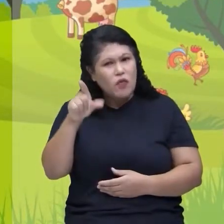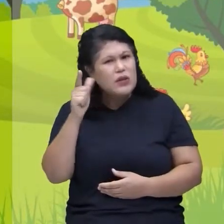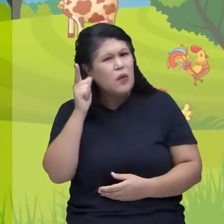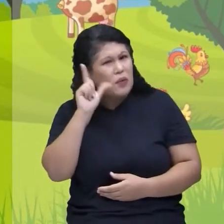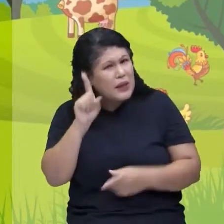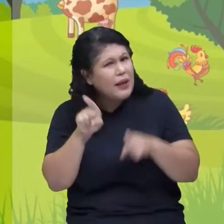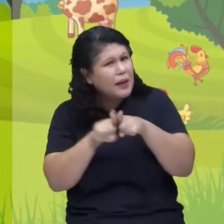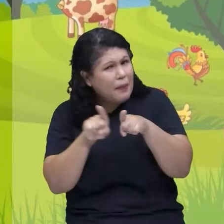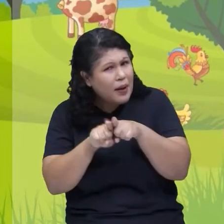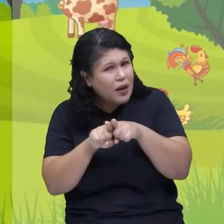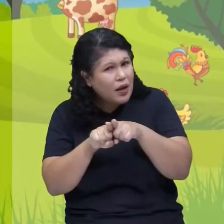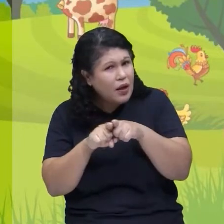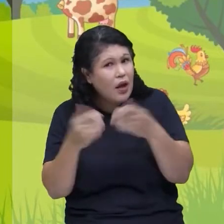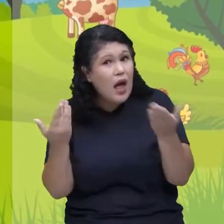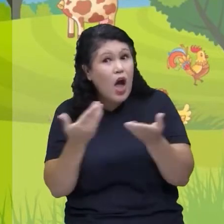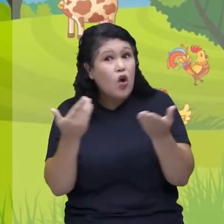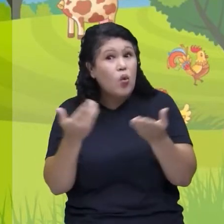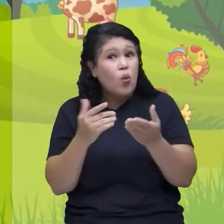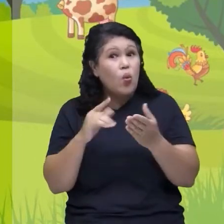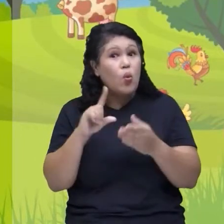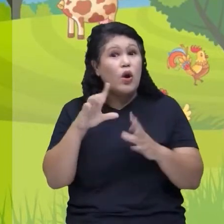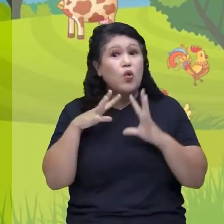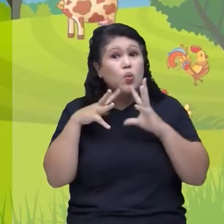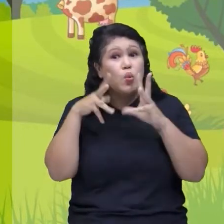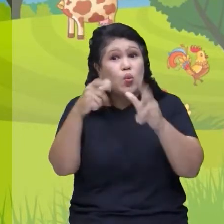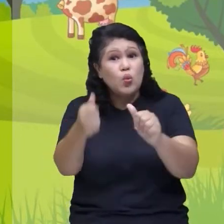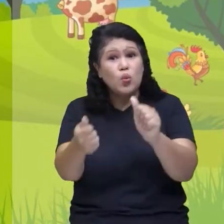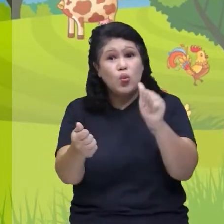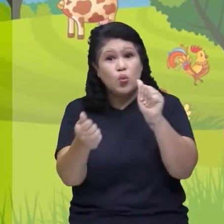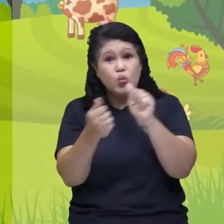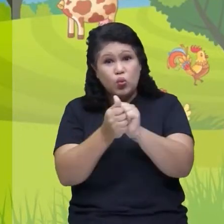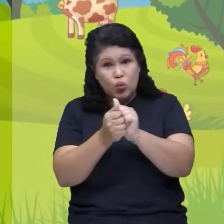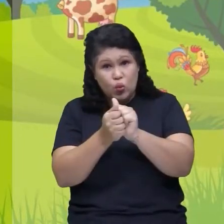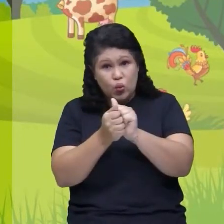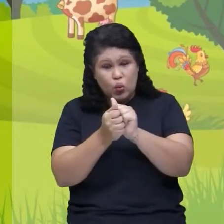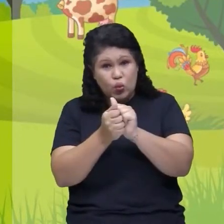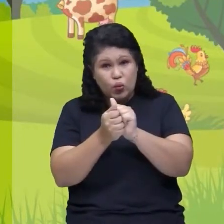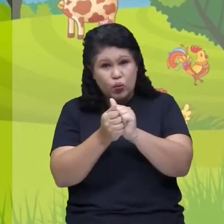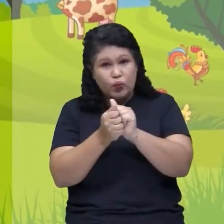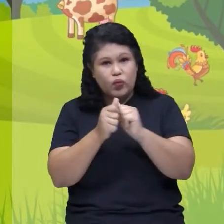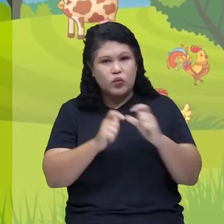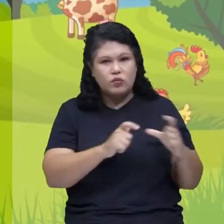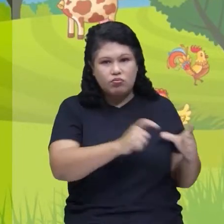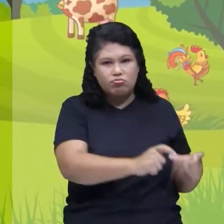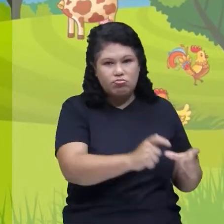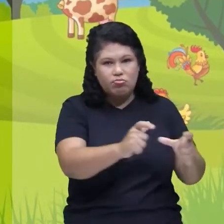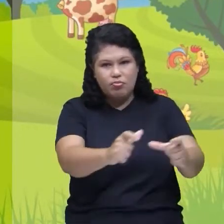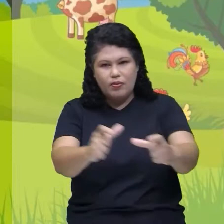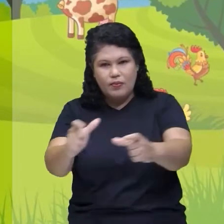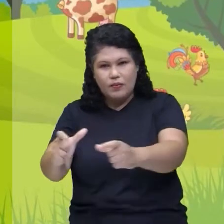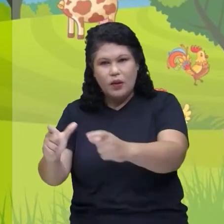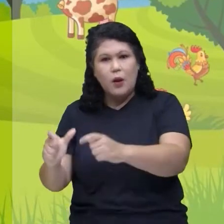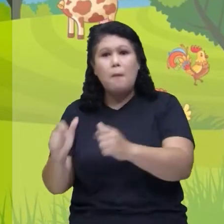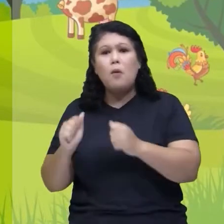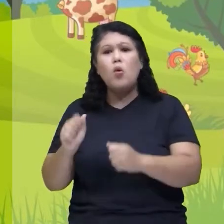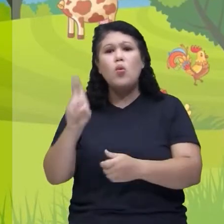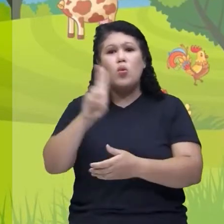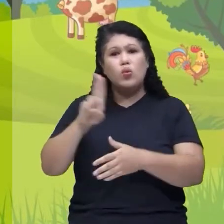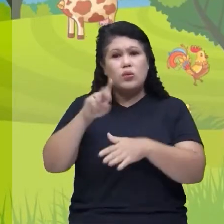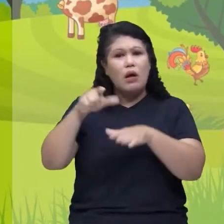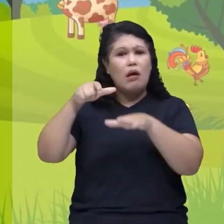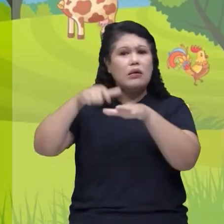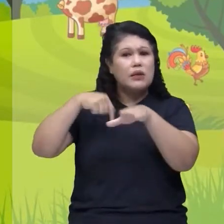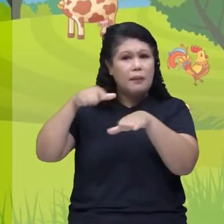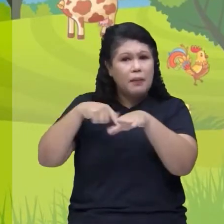Agora a gente vai fazer todos juntos, tá legal? Vai montar o seu circuito, pode pegar sapato, pode pegar garrafa pet,